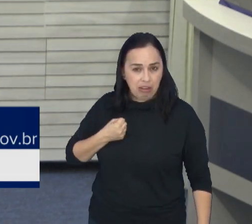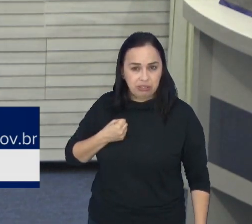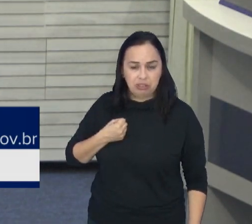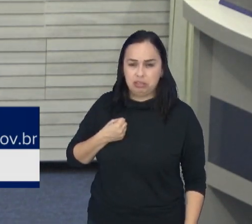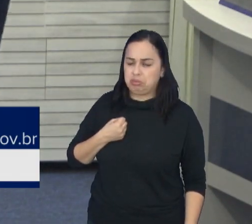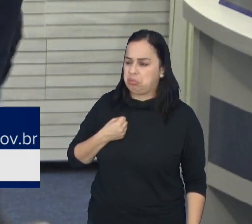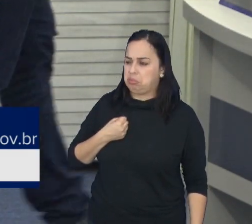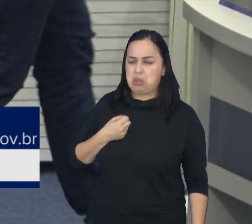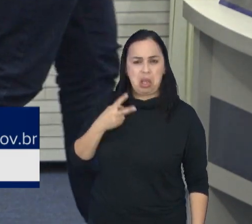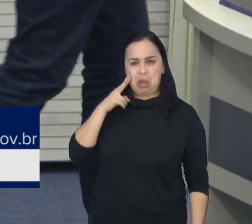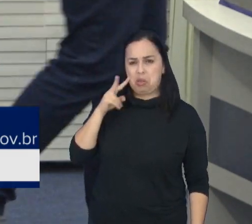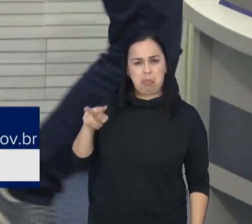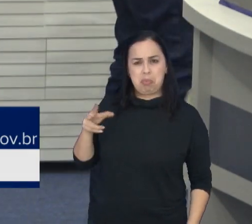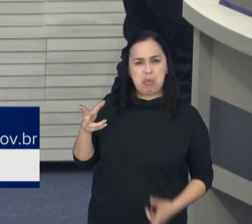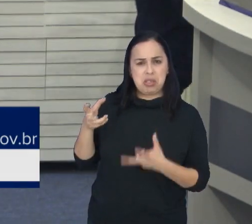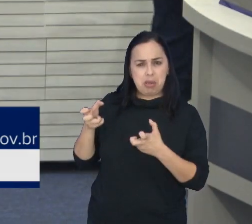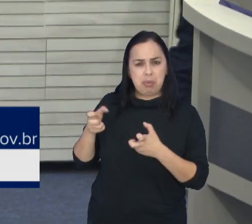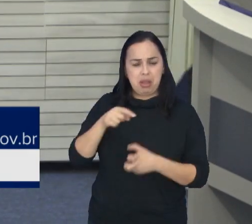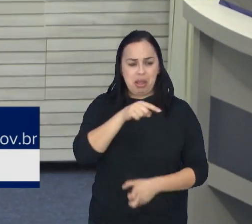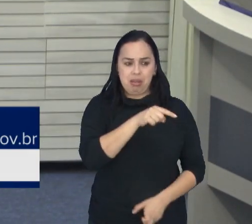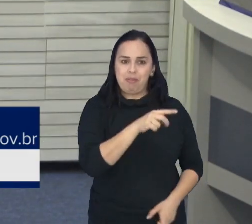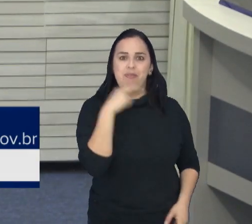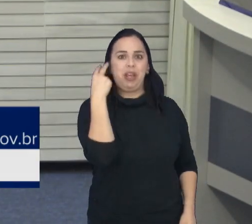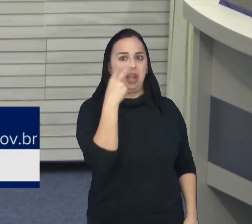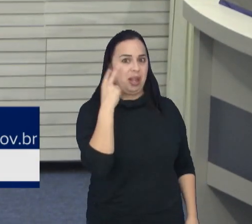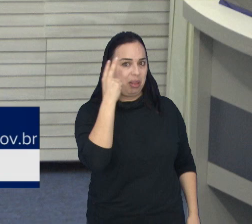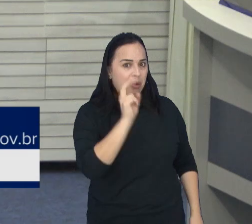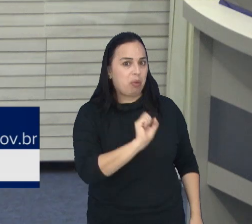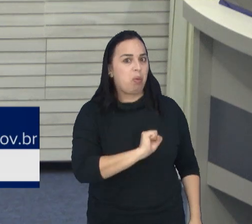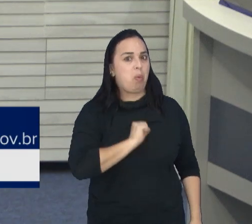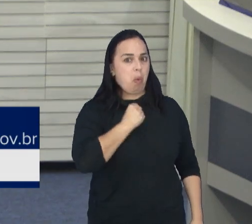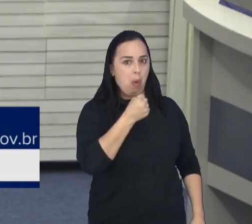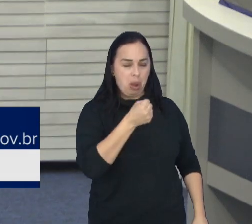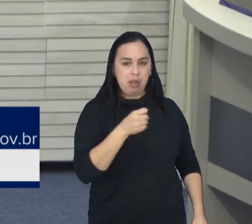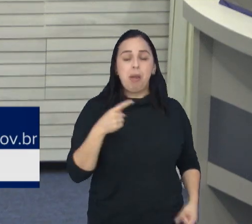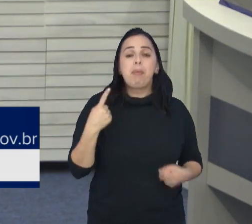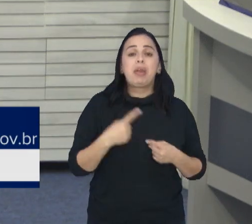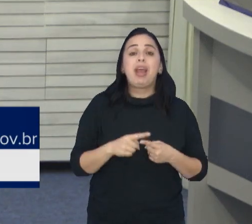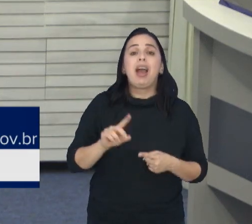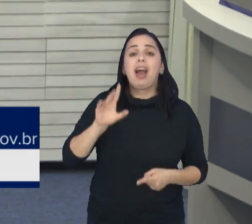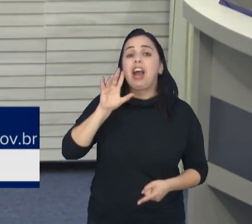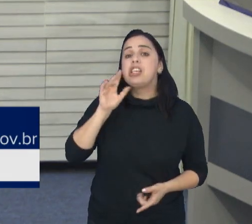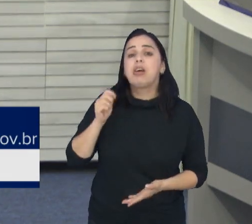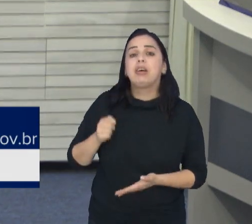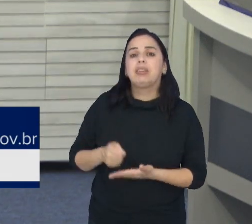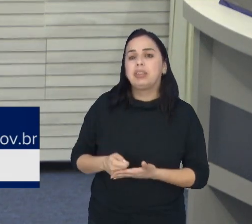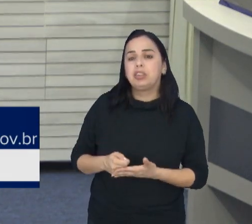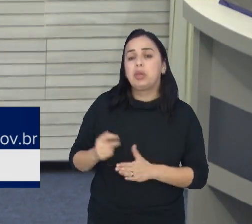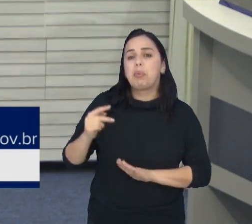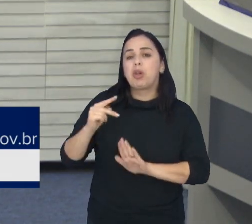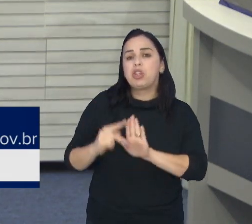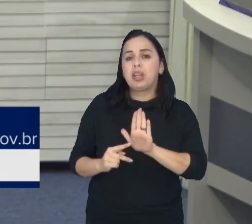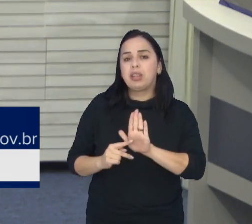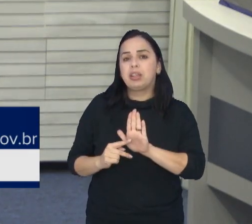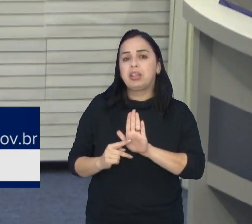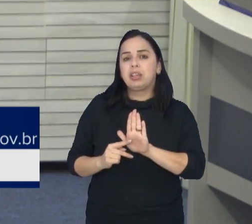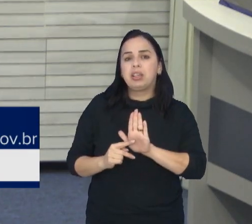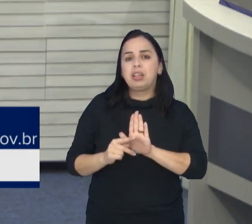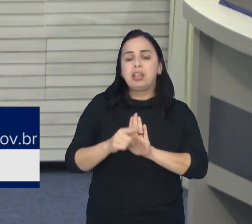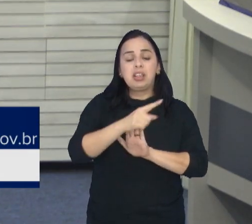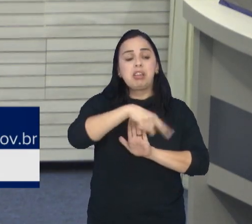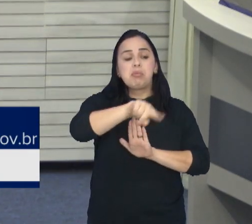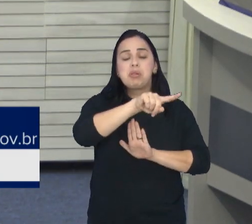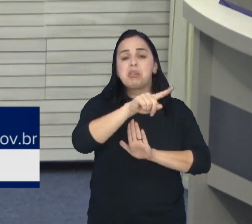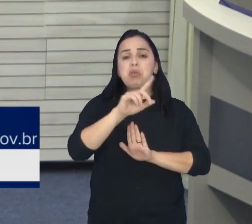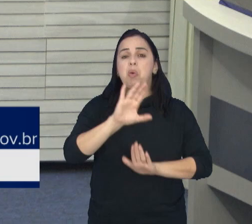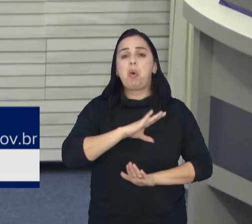prefeito, ódio do prefeito, uma raiva do prefeito danado, porque o prefeito toma decisões de projetos que muitos não têm a